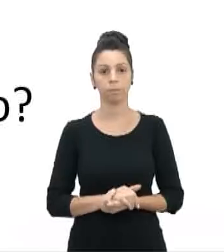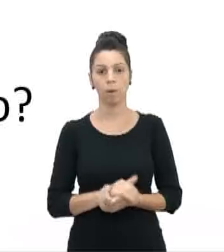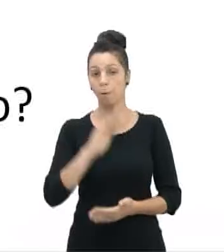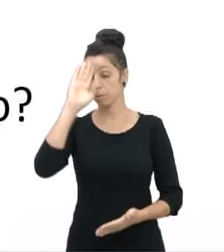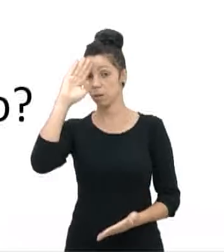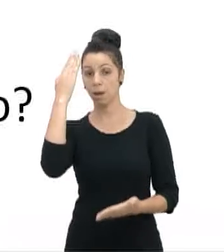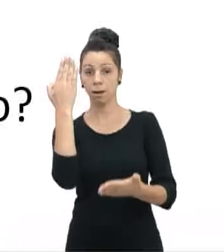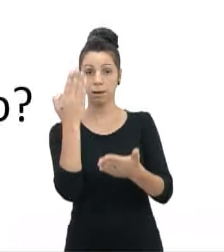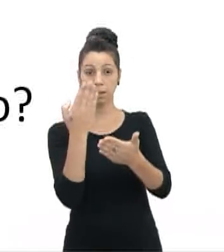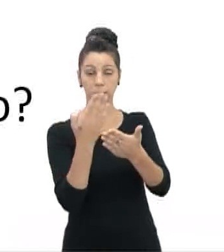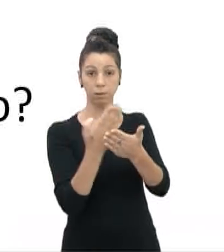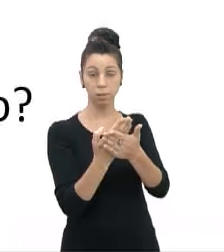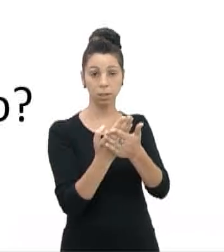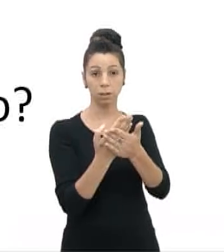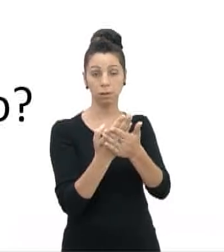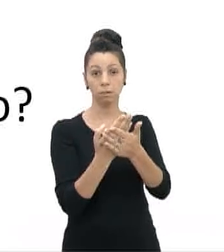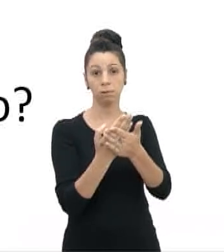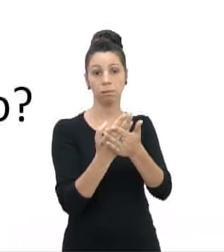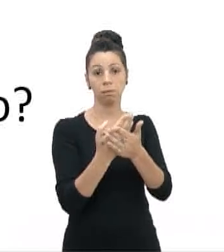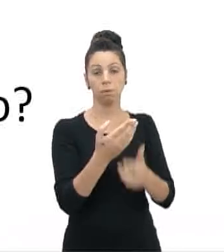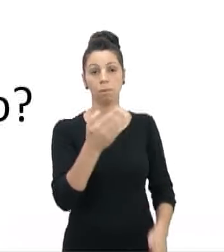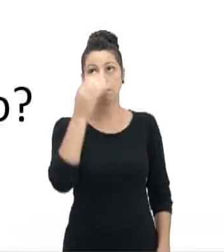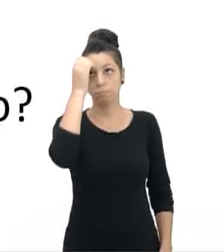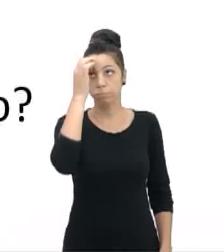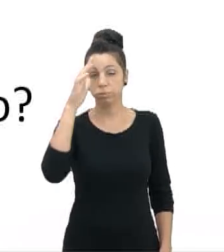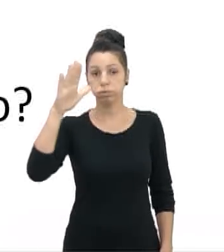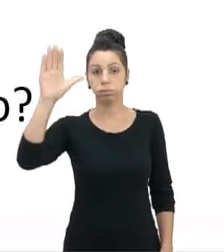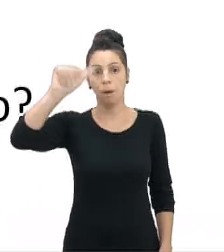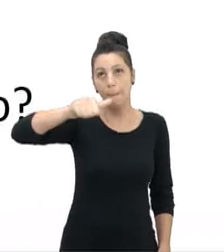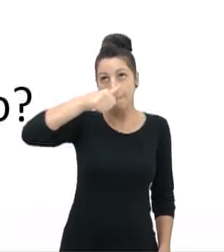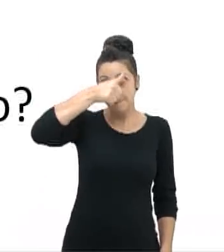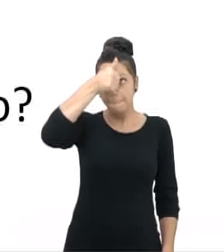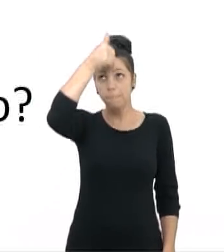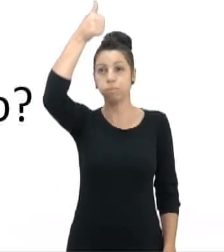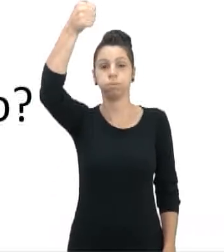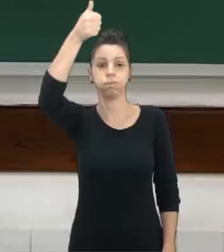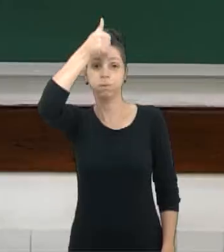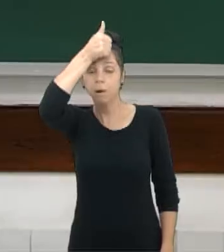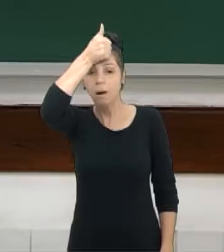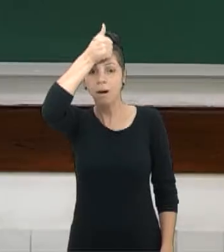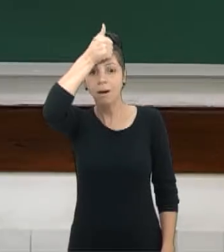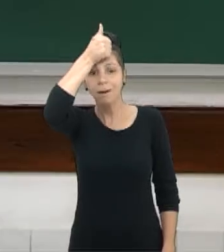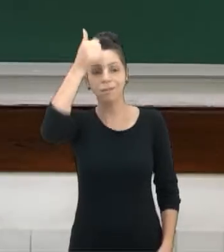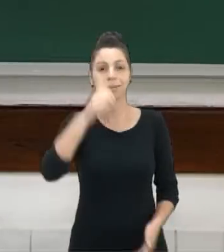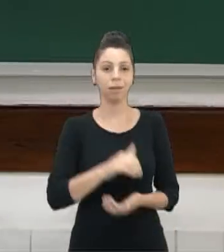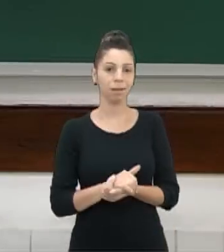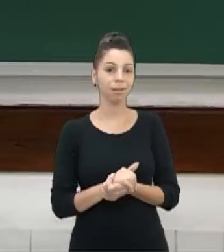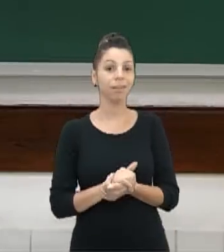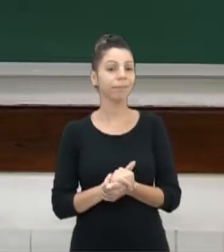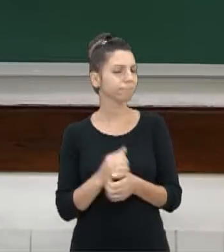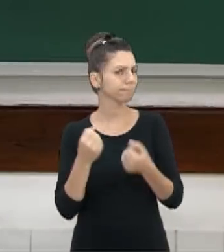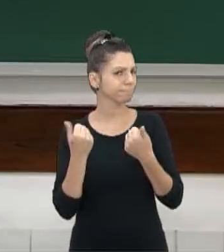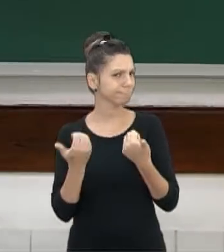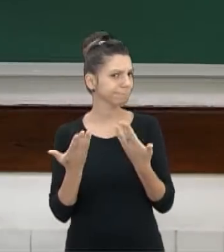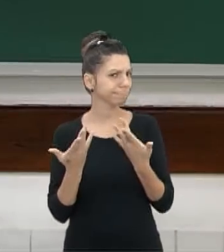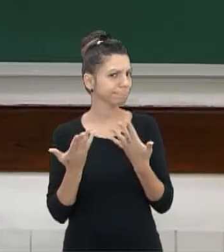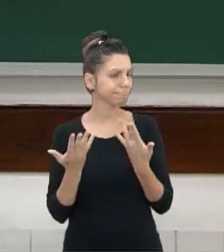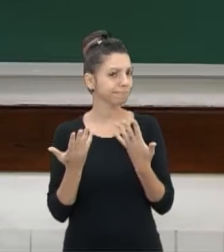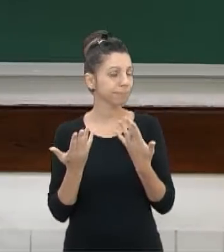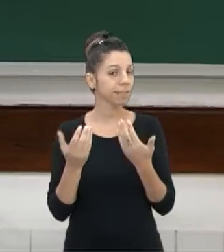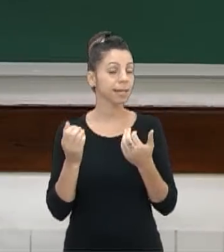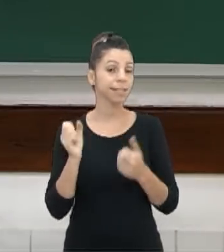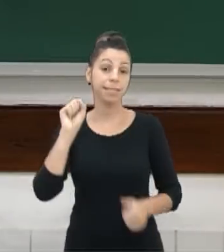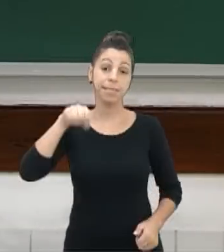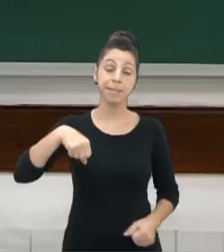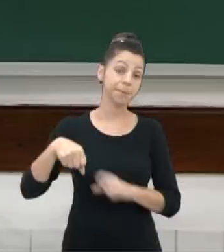poder do pensamento positivo? Né, de pensar coisas boas, que há um poder, há benefícios? Sim